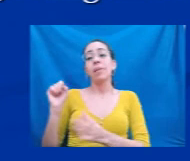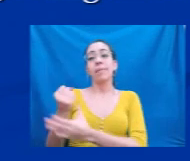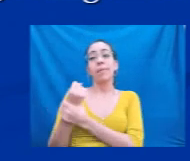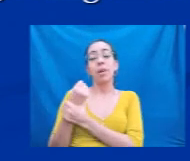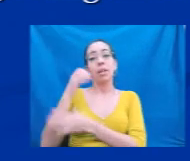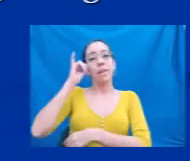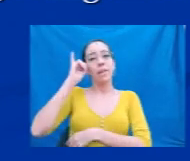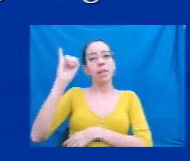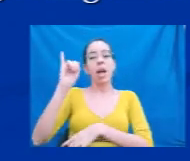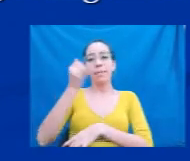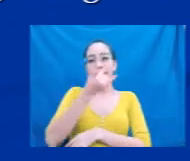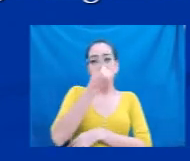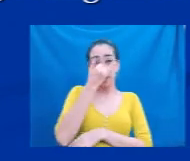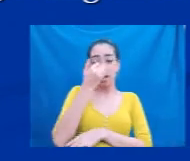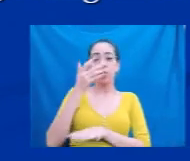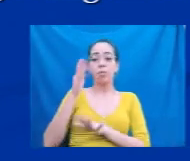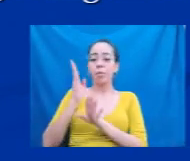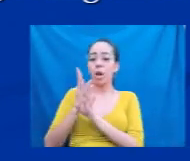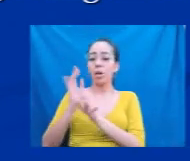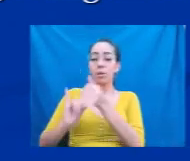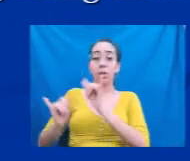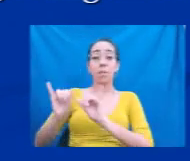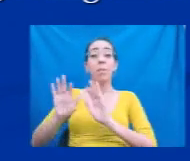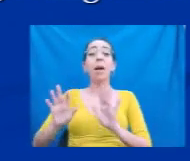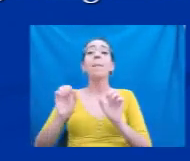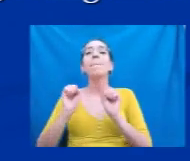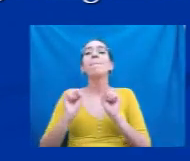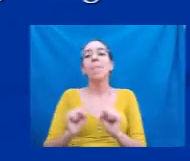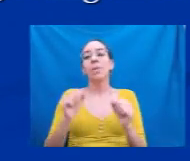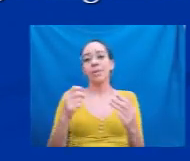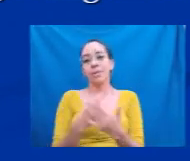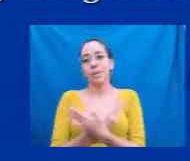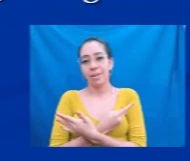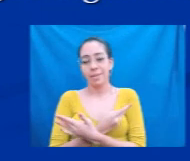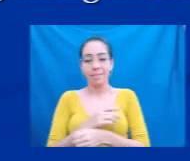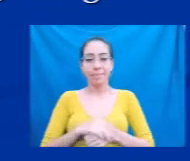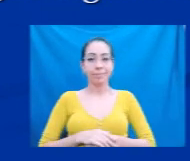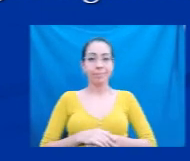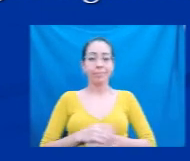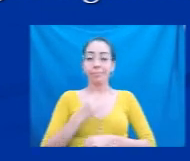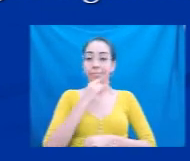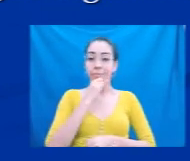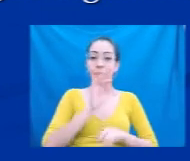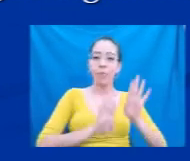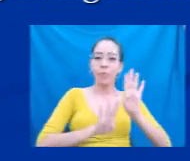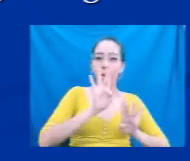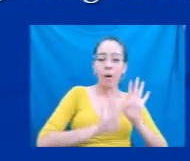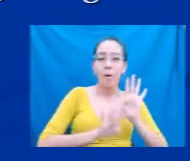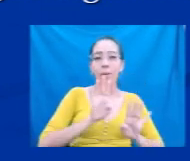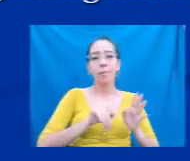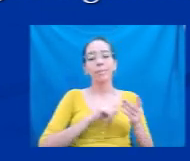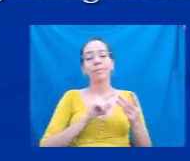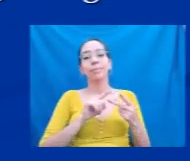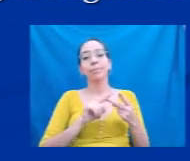delas acontecerem, né? Então, incêndio, derramamento de líquidos, vazamento de gases, né? E acidentes que envolvam a